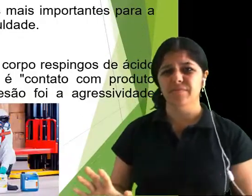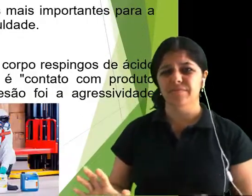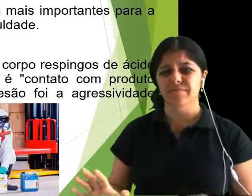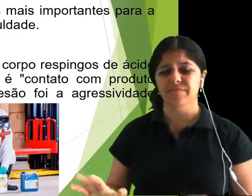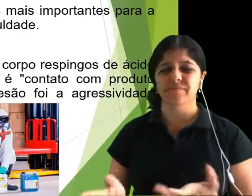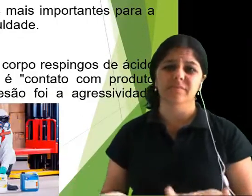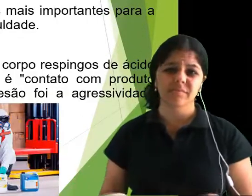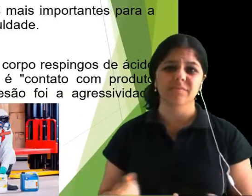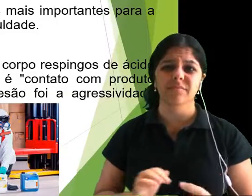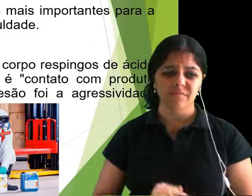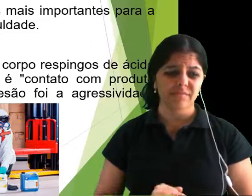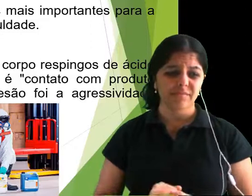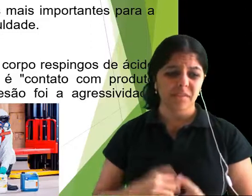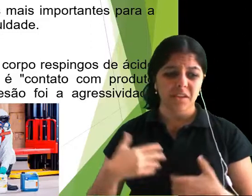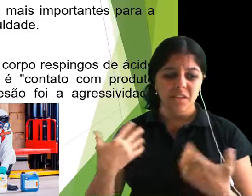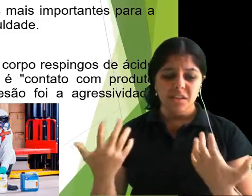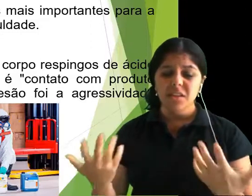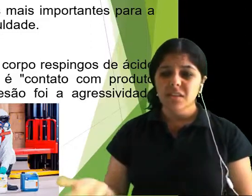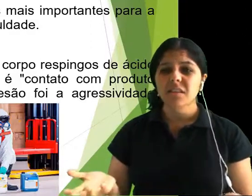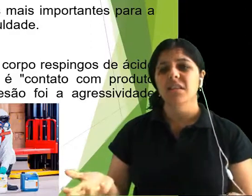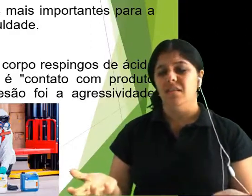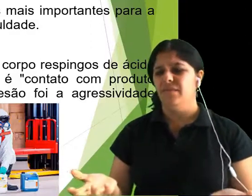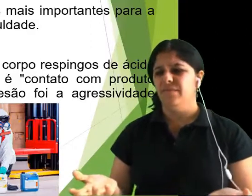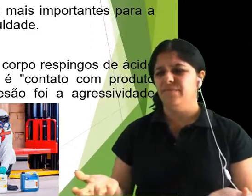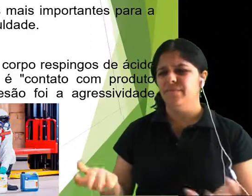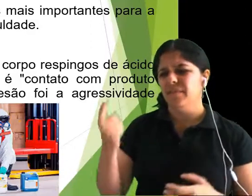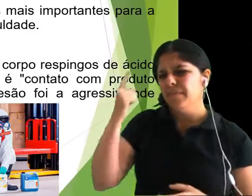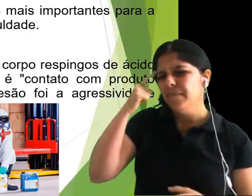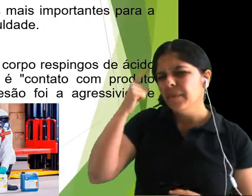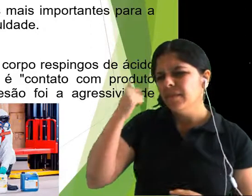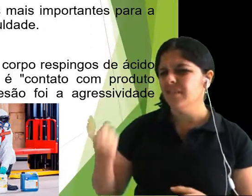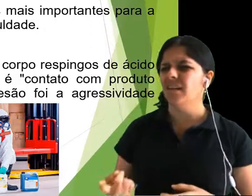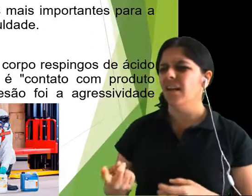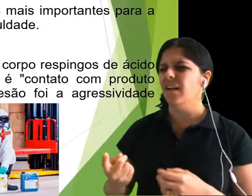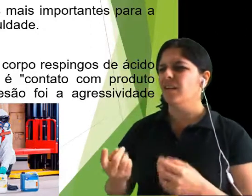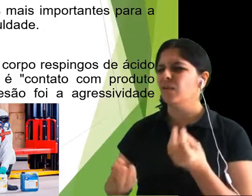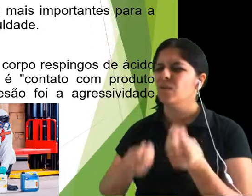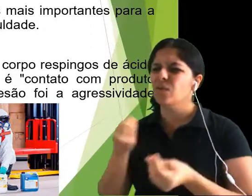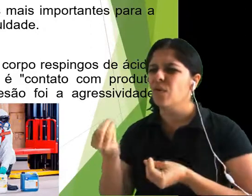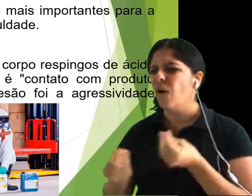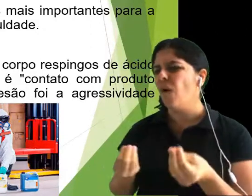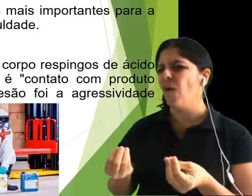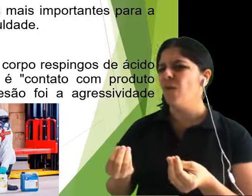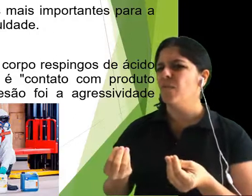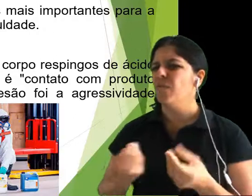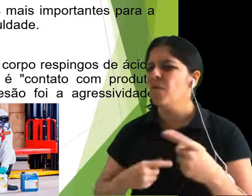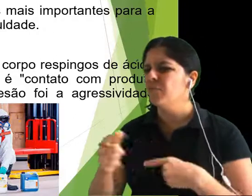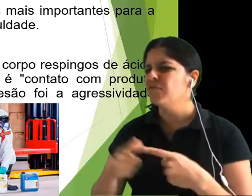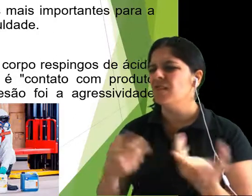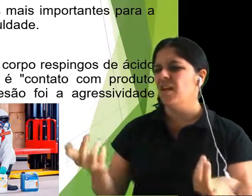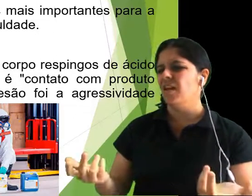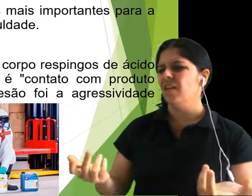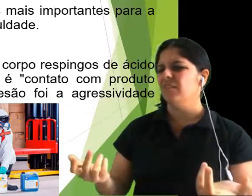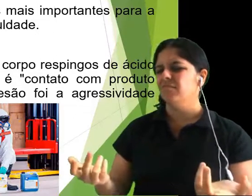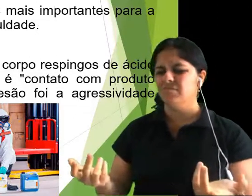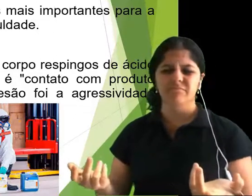A classificação será eventualmente um pouco difícil nos casos em que o acidente puder aparentemente pertencer a